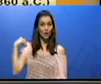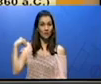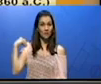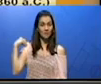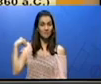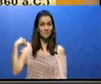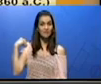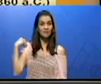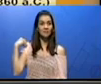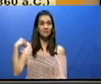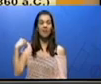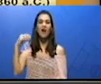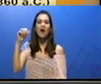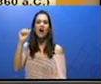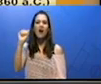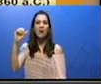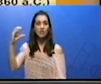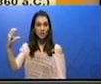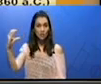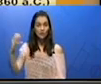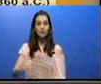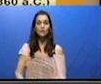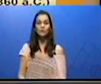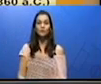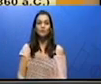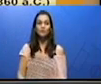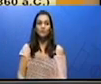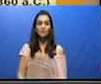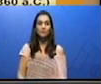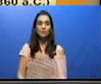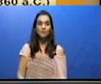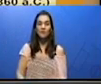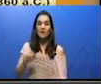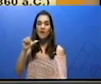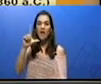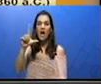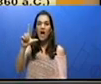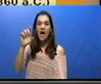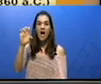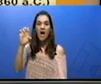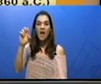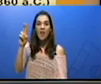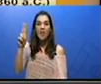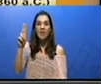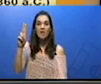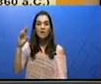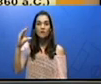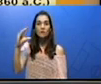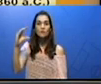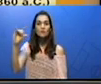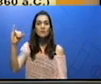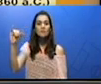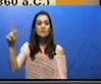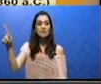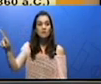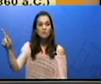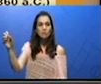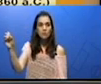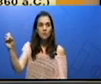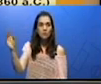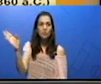a 322 a.C., Leucipo, no século V a.C., e Demócrito,